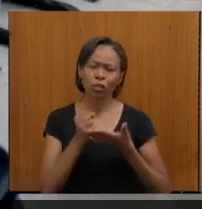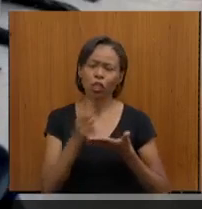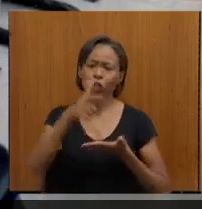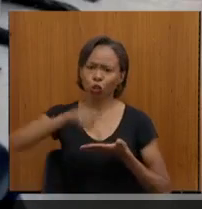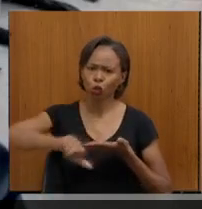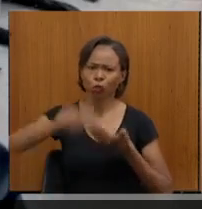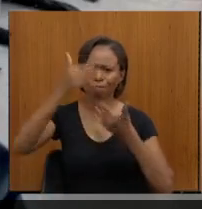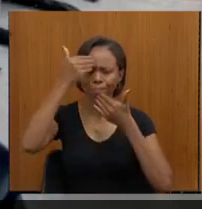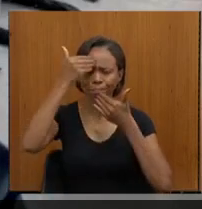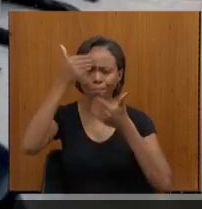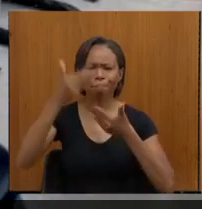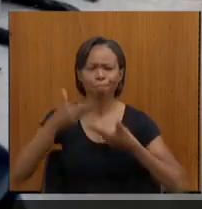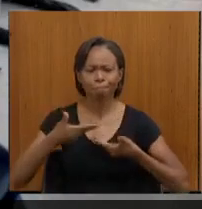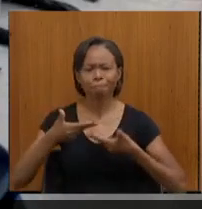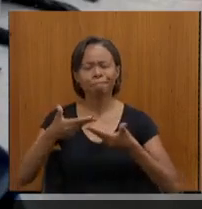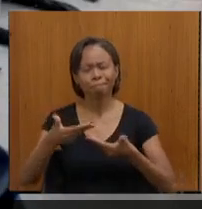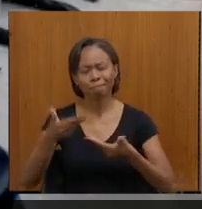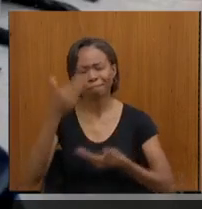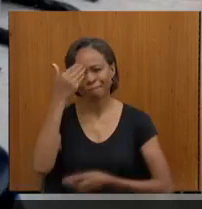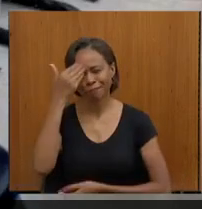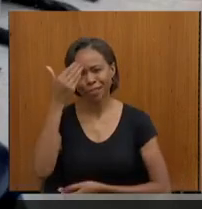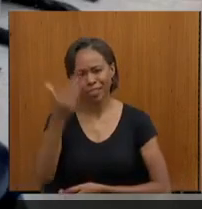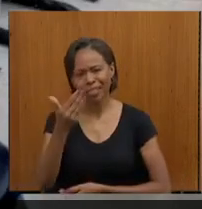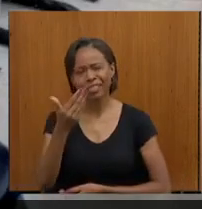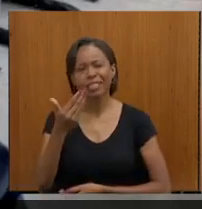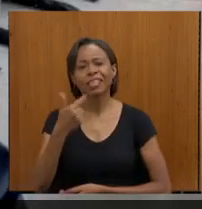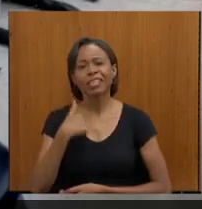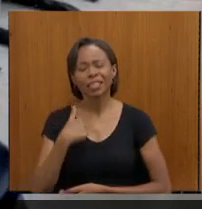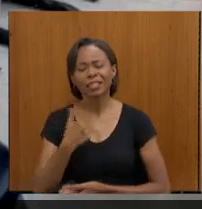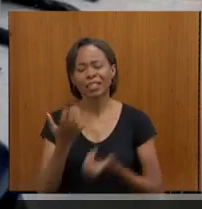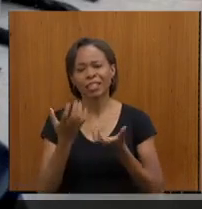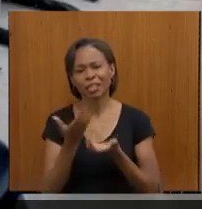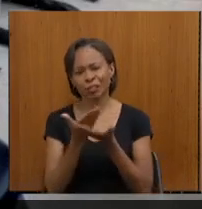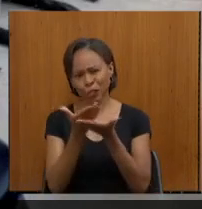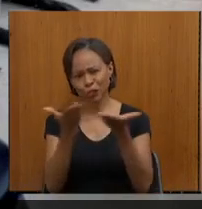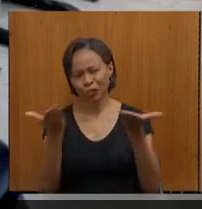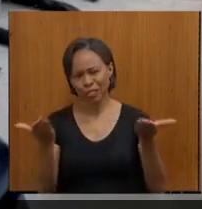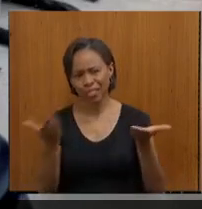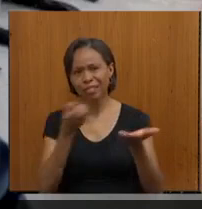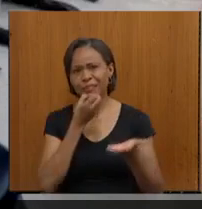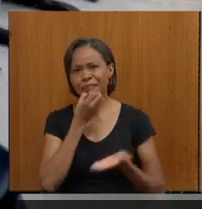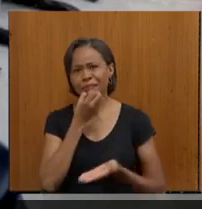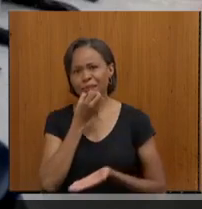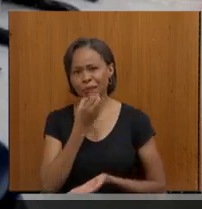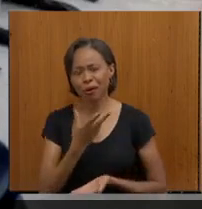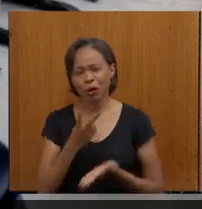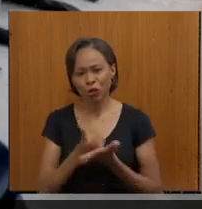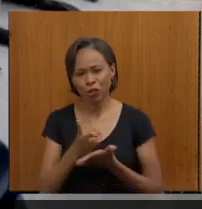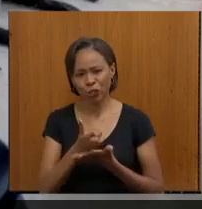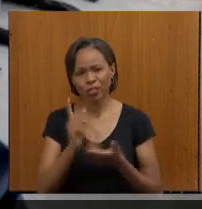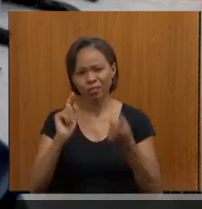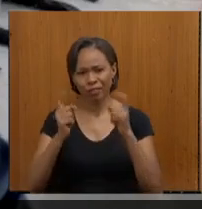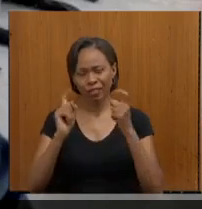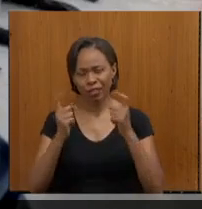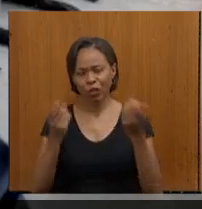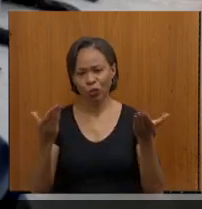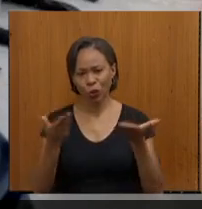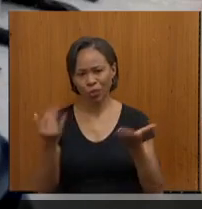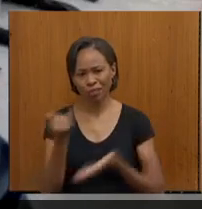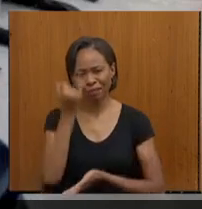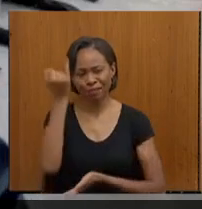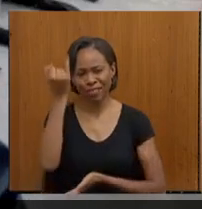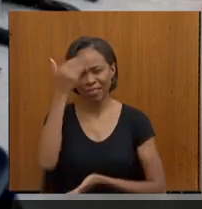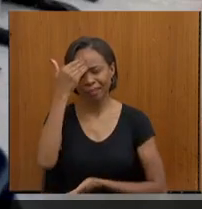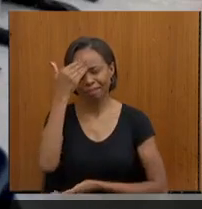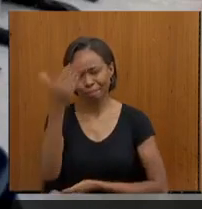pelo convite e a fingir ou um como continuação deste evento importante hoje